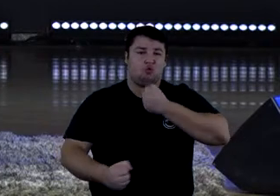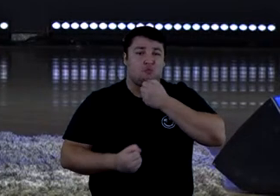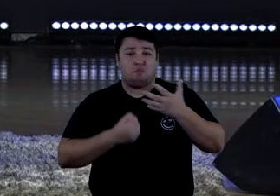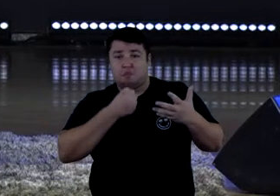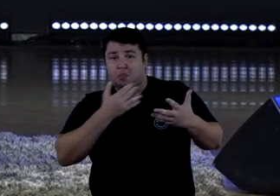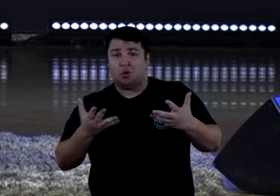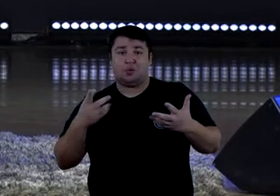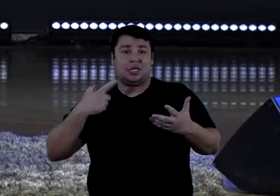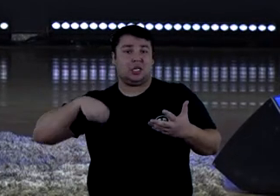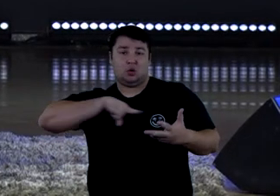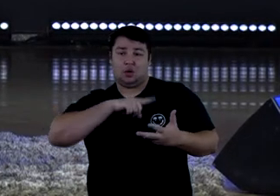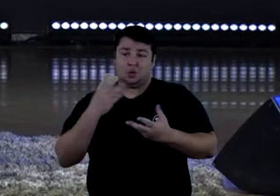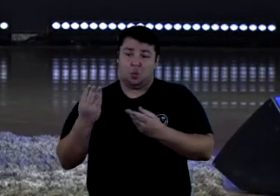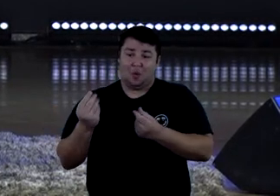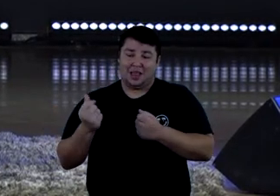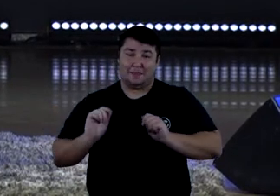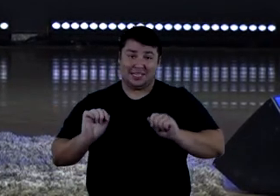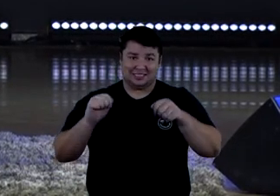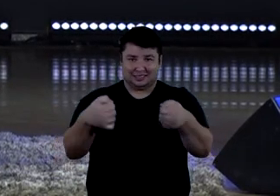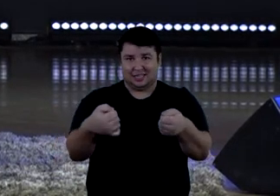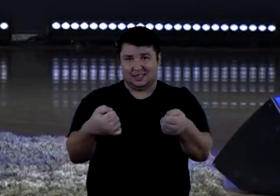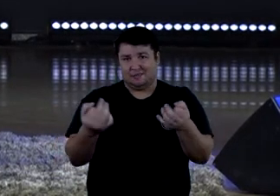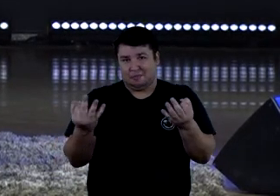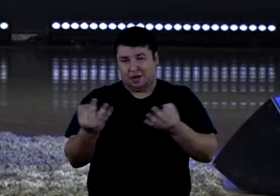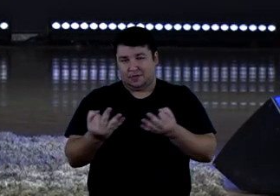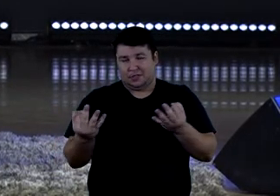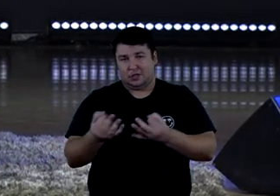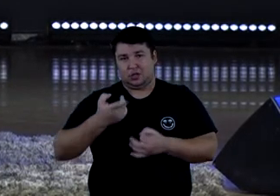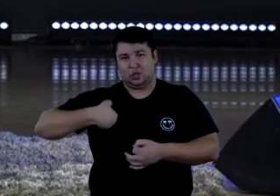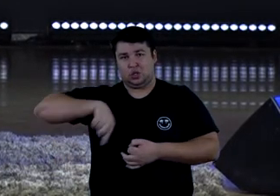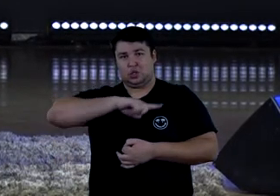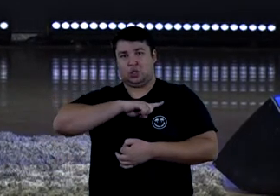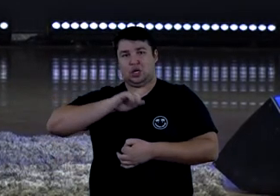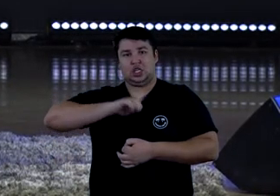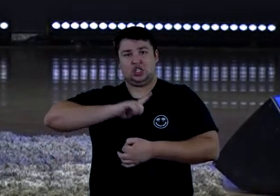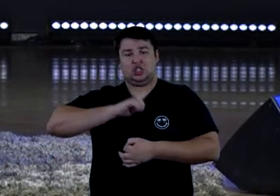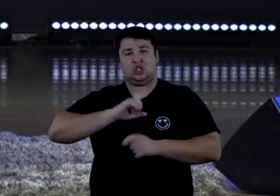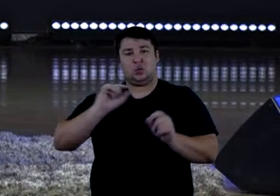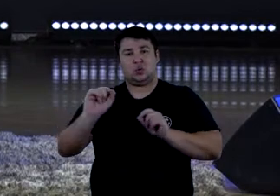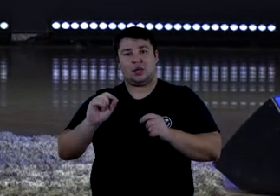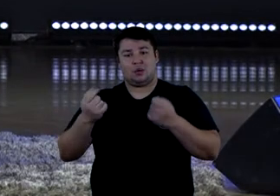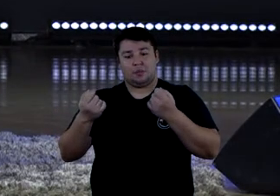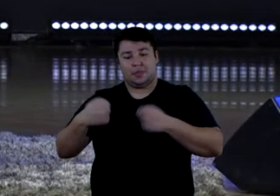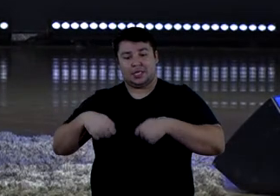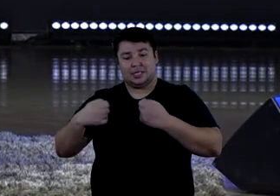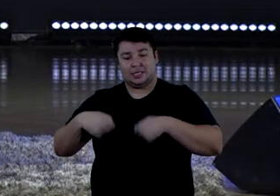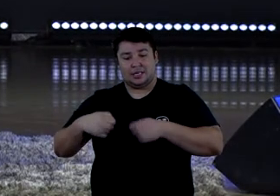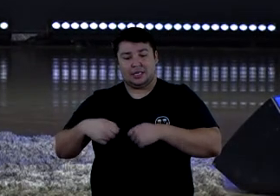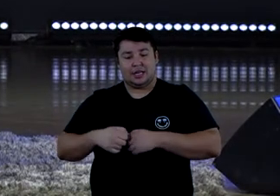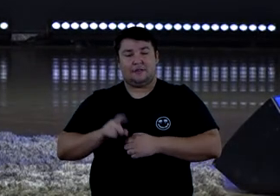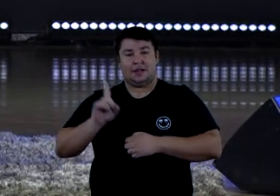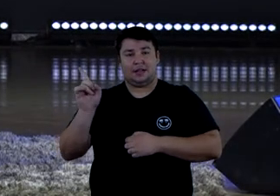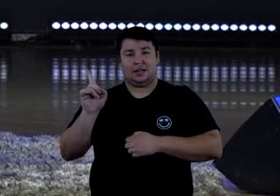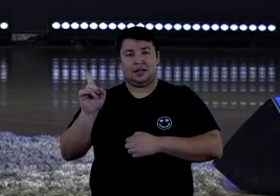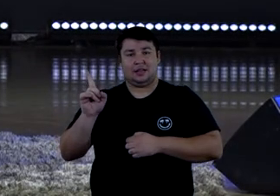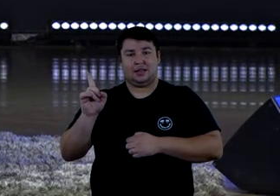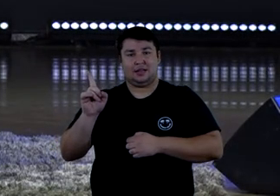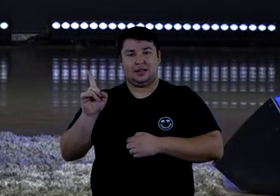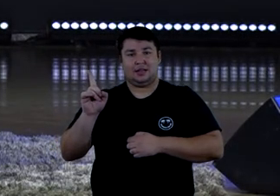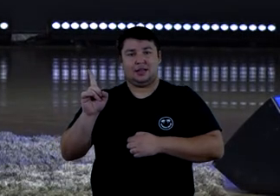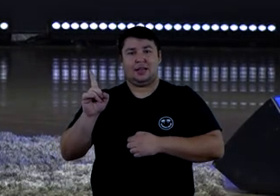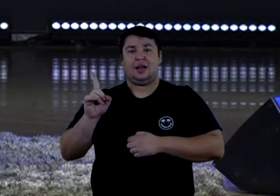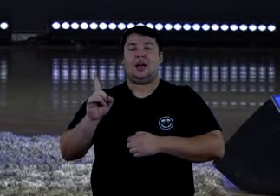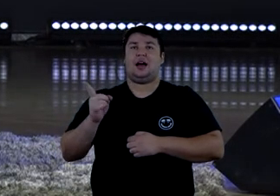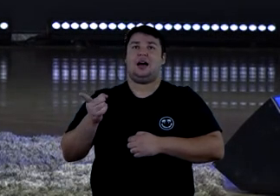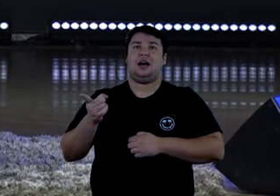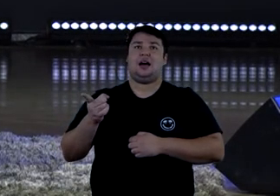possa oferecer e com excelência. Nós tínhamos uma grande necessidade lá. A clínica, ela está